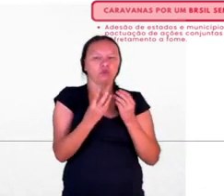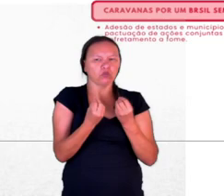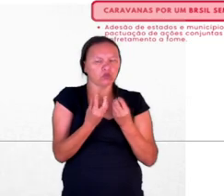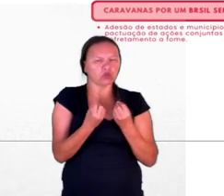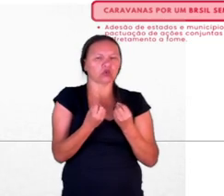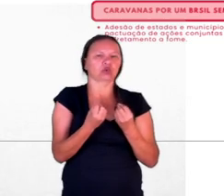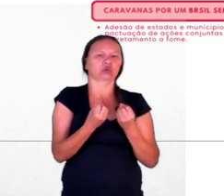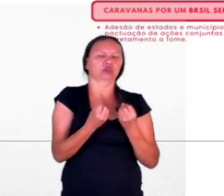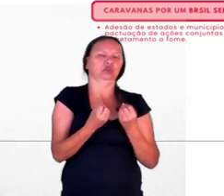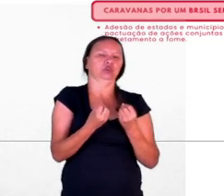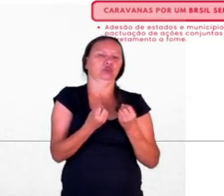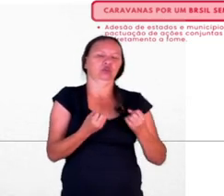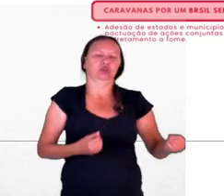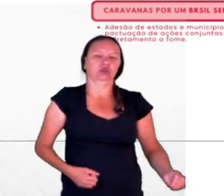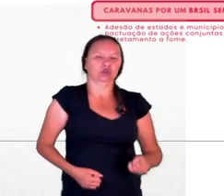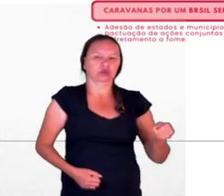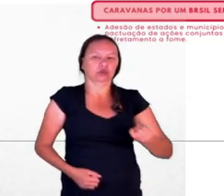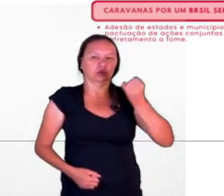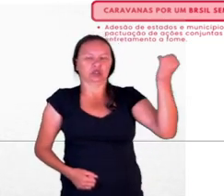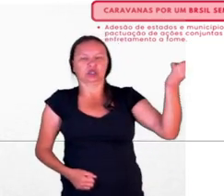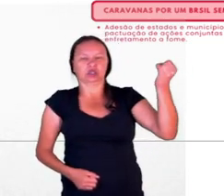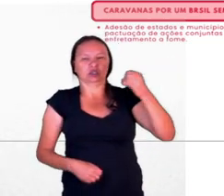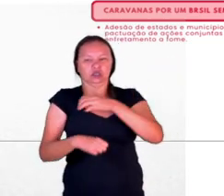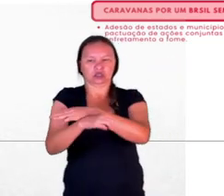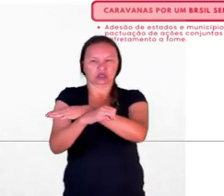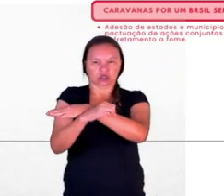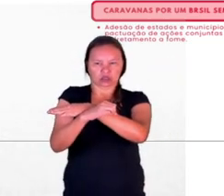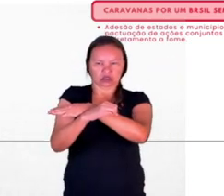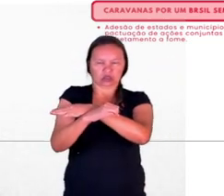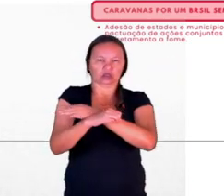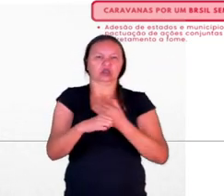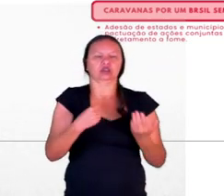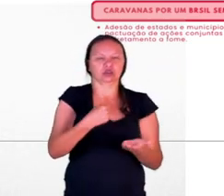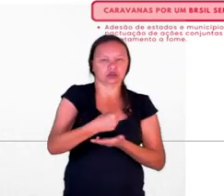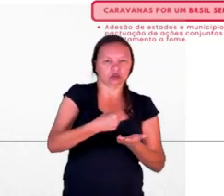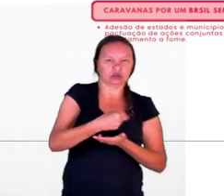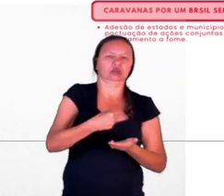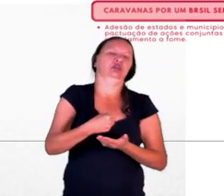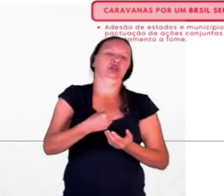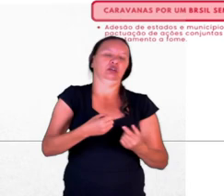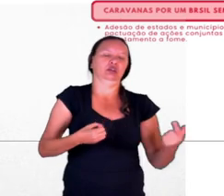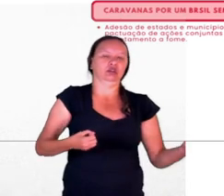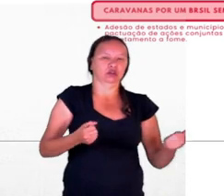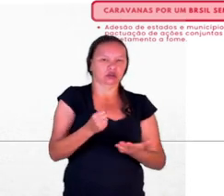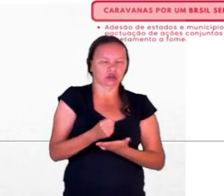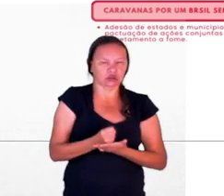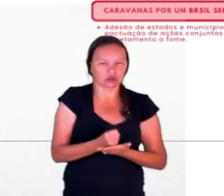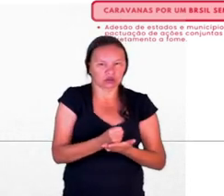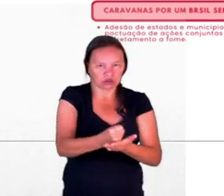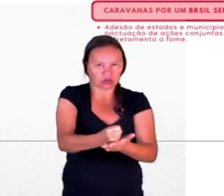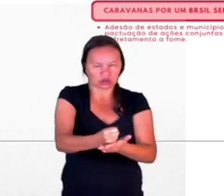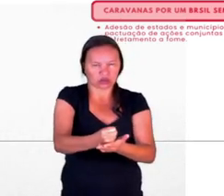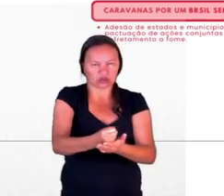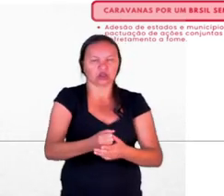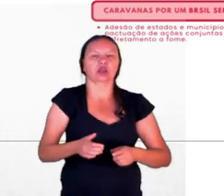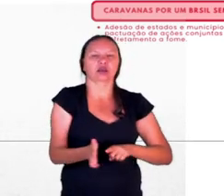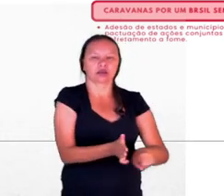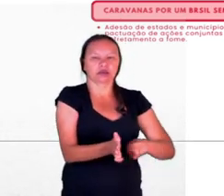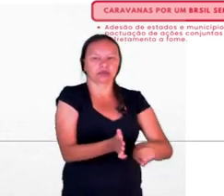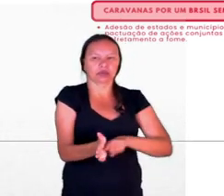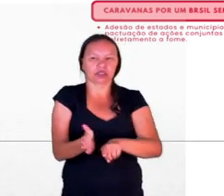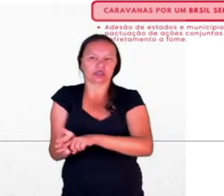rede de iniciativas da sociedade civil e o plano ele tá se propondo auxiliar nesse processo de mapeamento a partir da